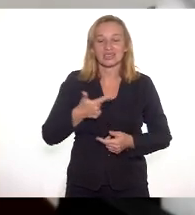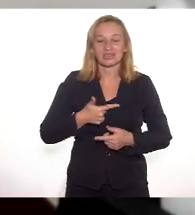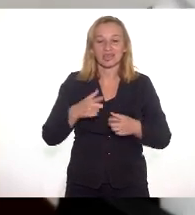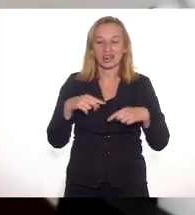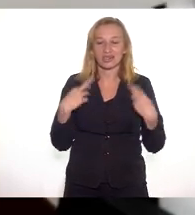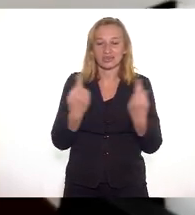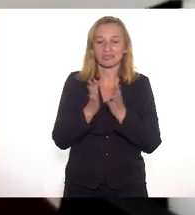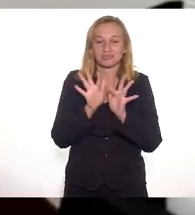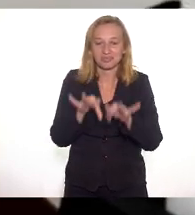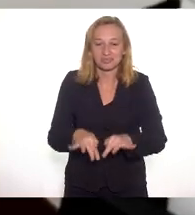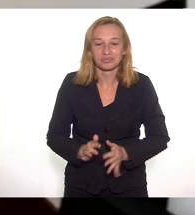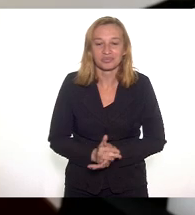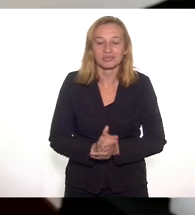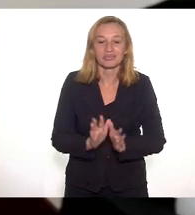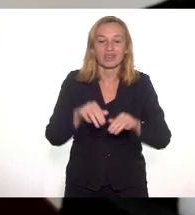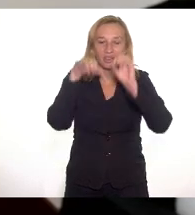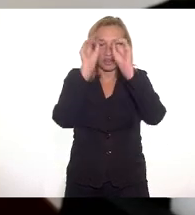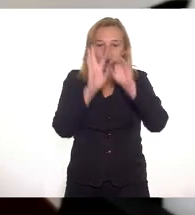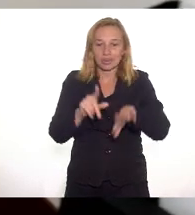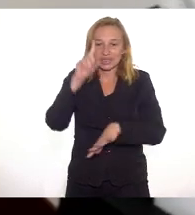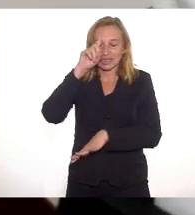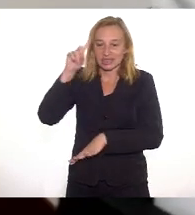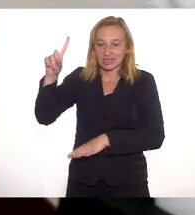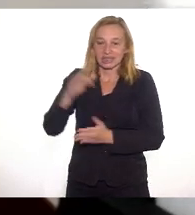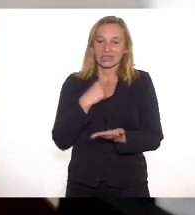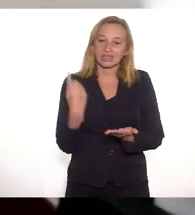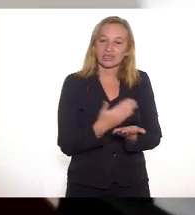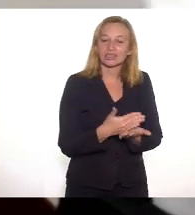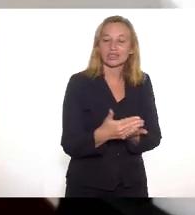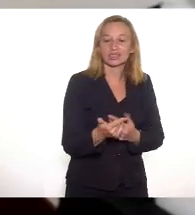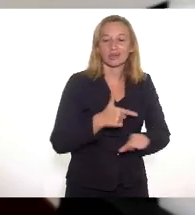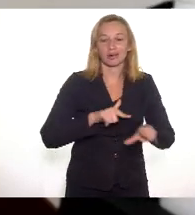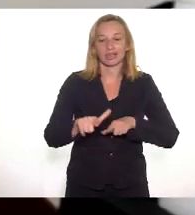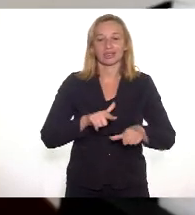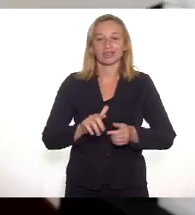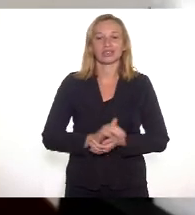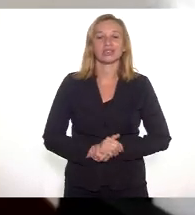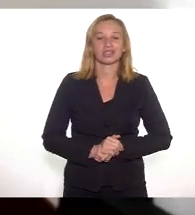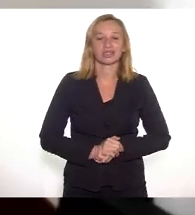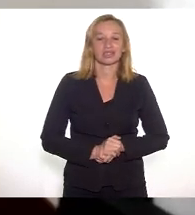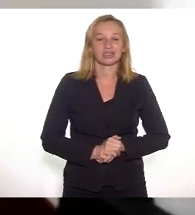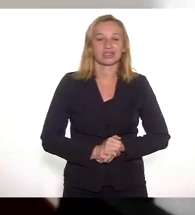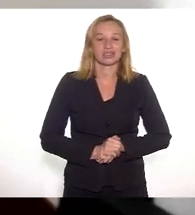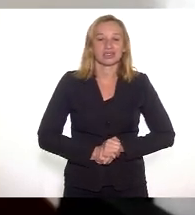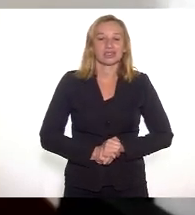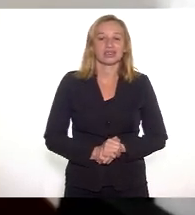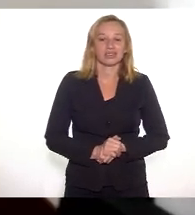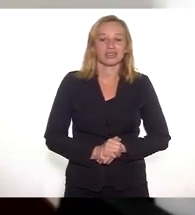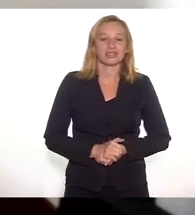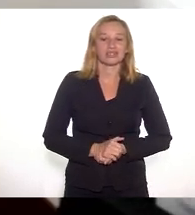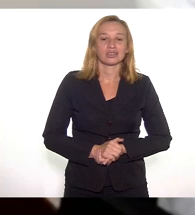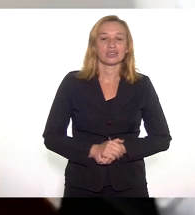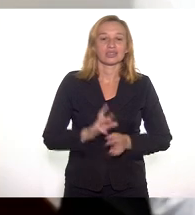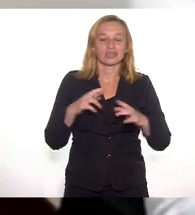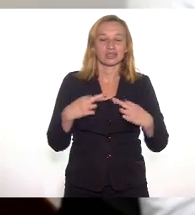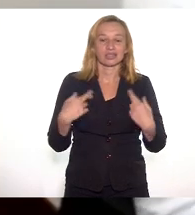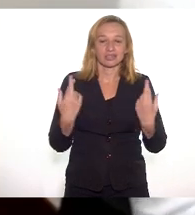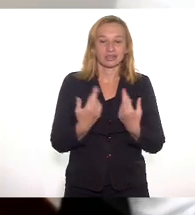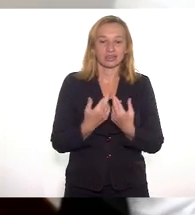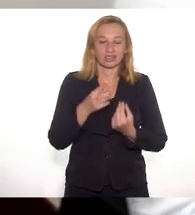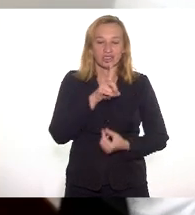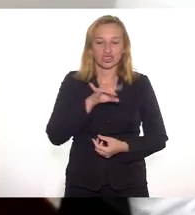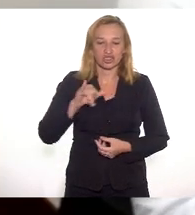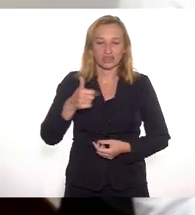mesmo está encerrado. Havendo número legal e sob a proteção de Deus, iniciamos os nossos trabalhos. Está aberta a sessão ordinária do dia